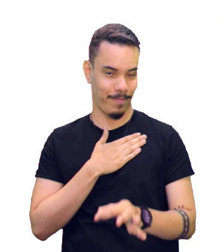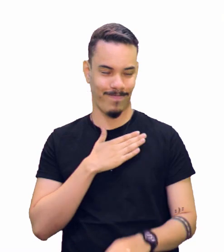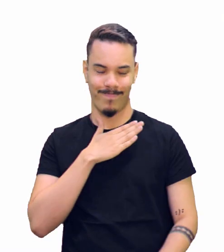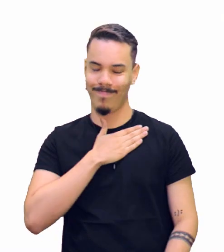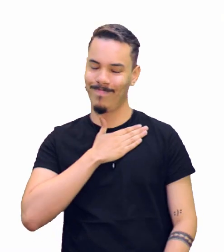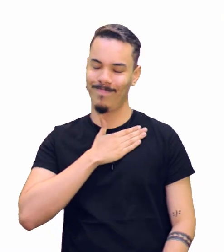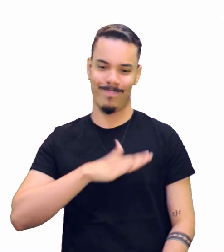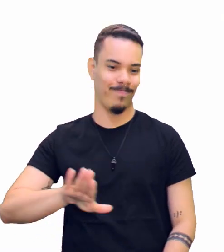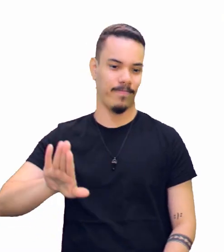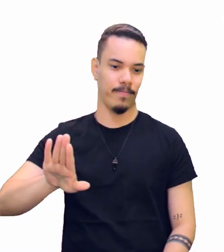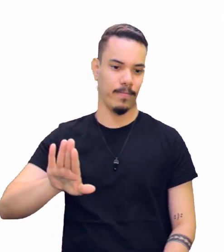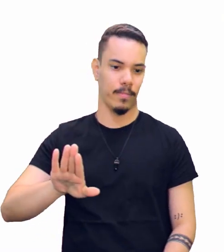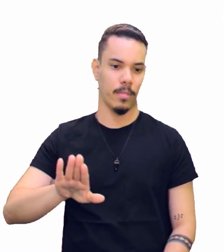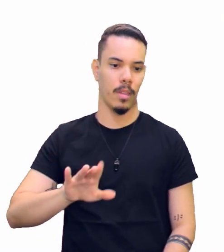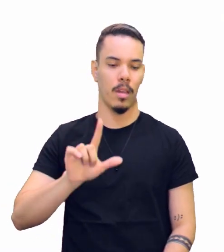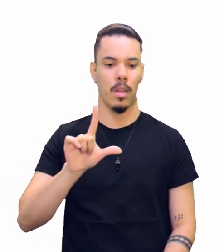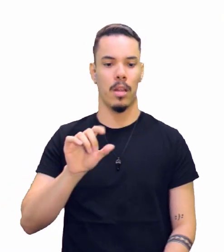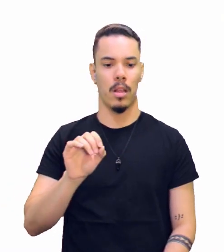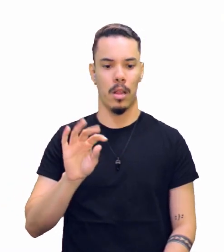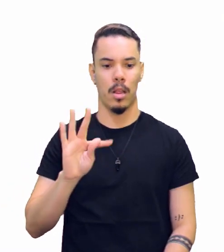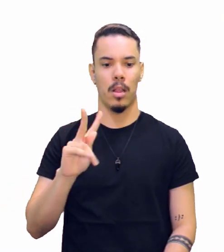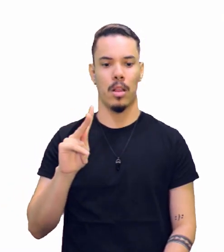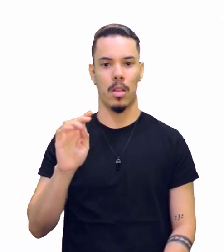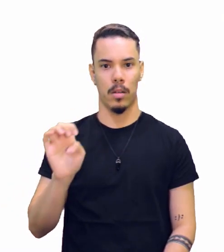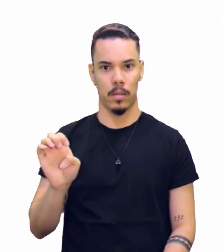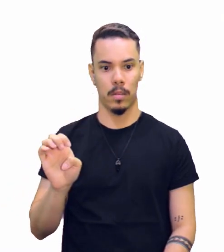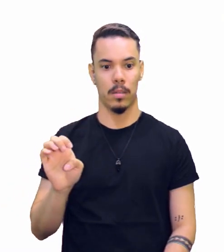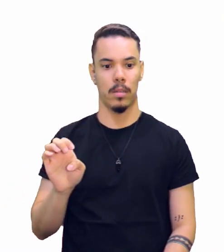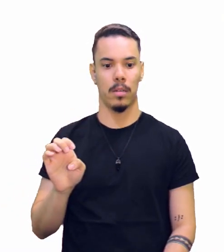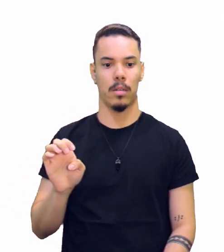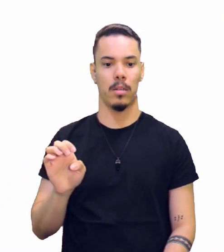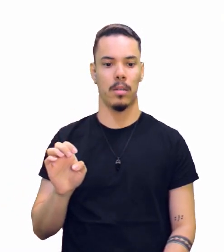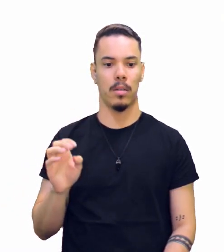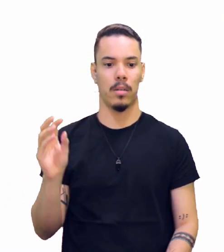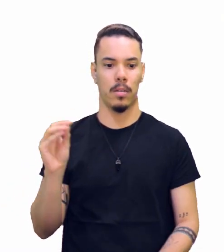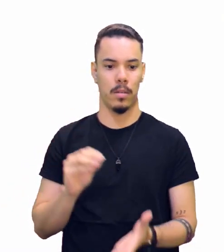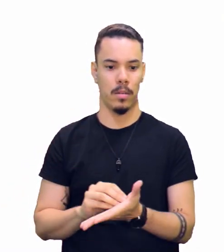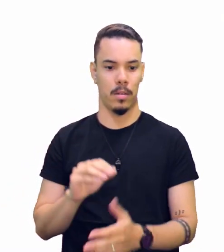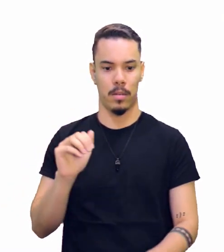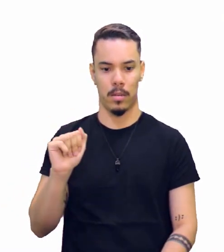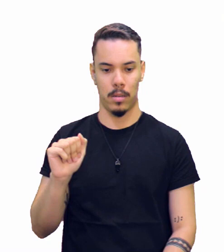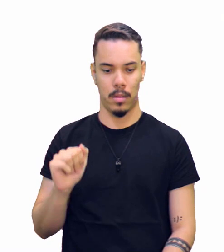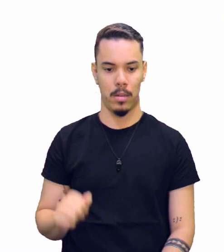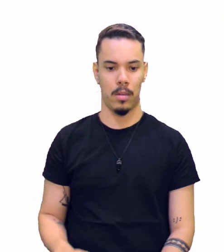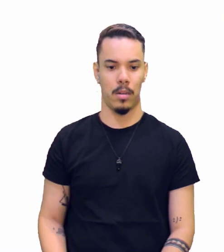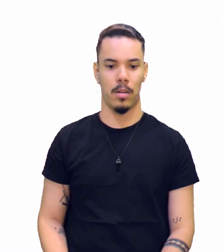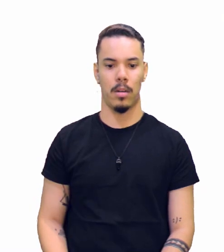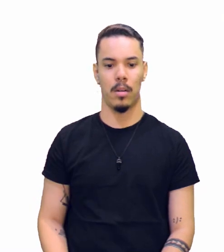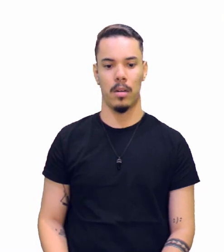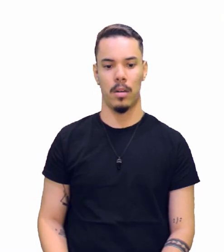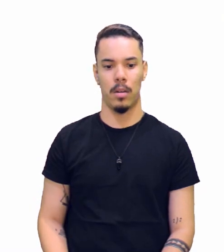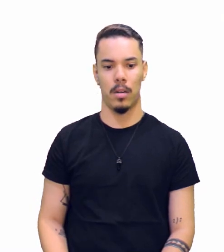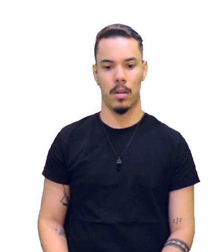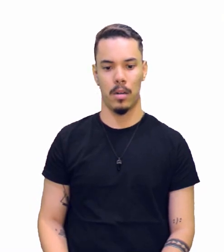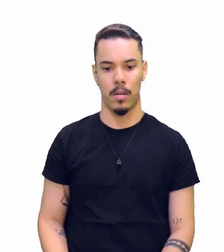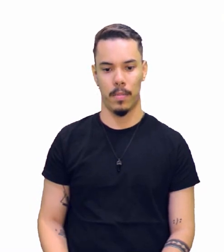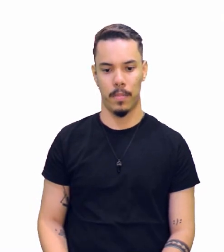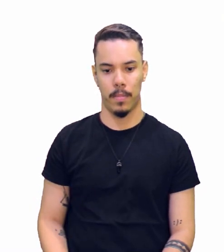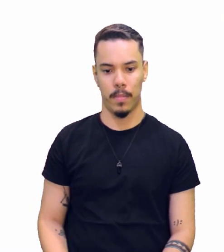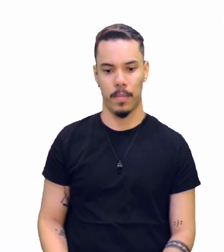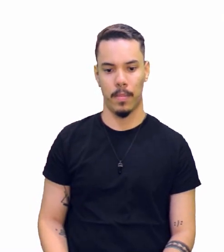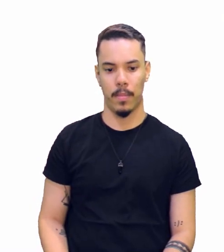não gostar Love que na verdade também tá faltando um a aqui tem gente perdão os meus err de